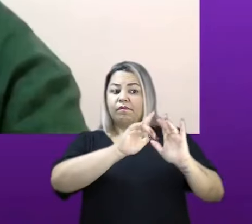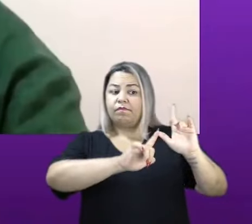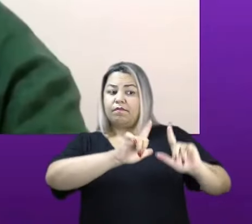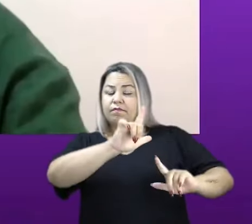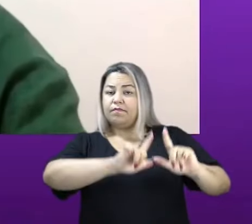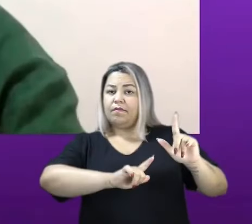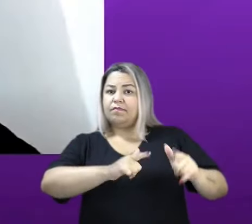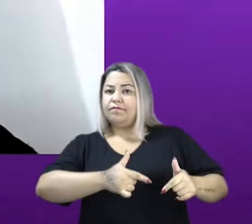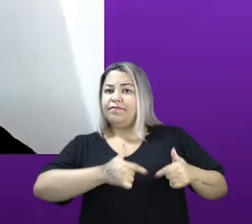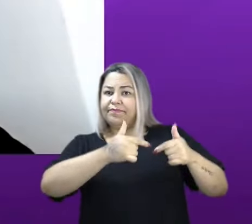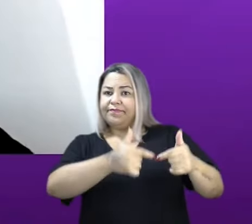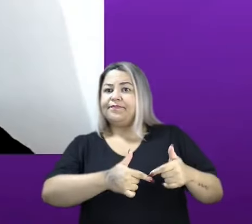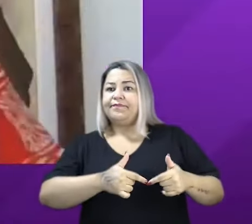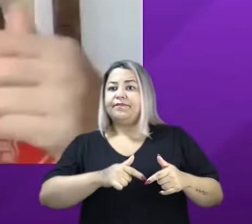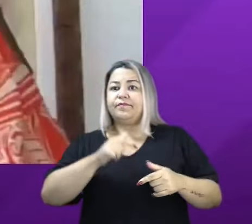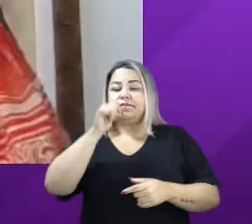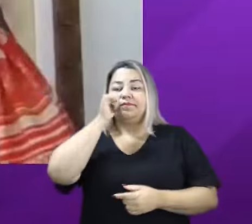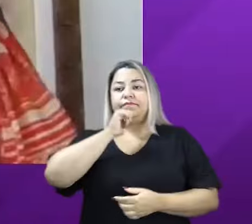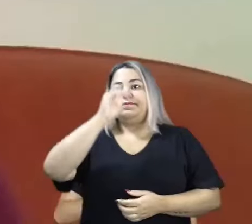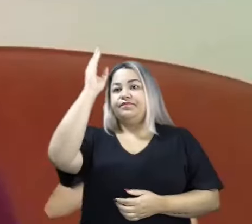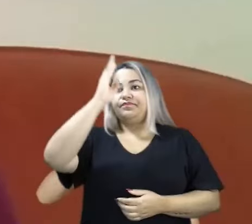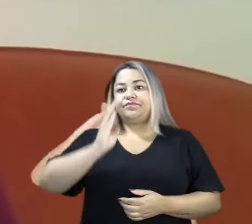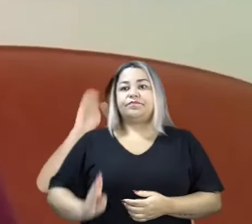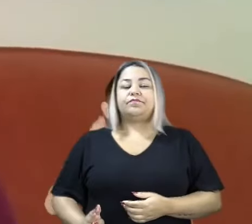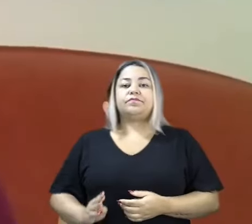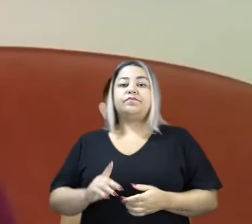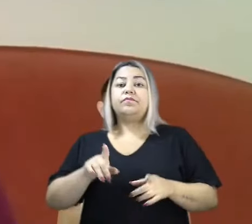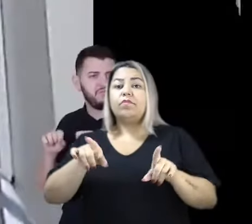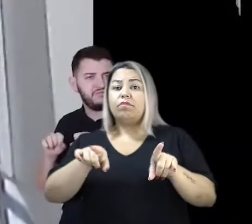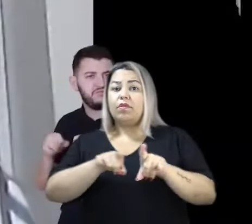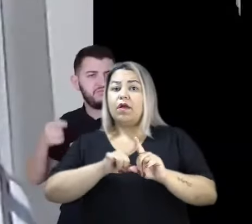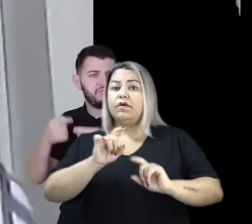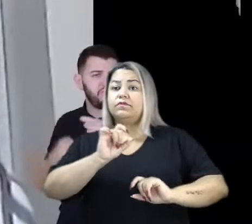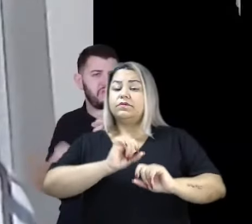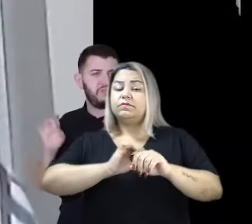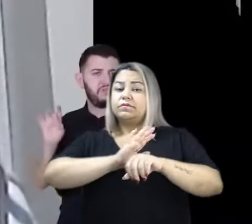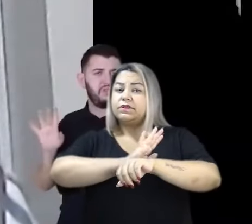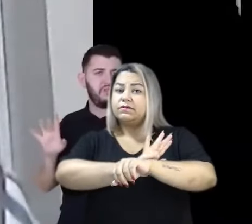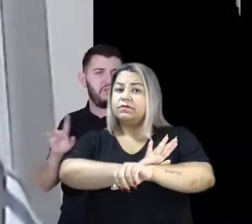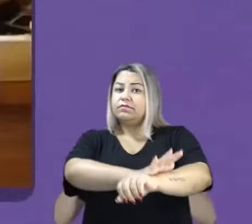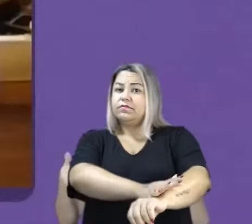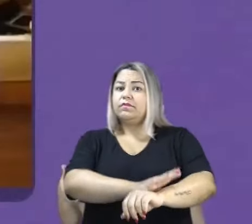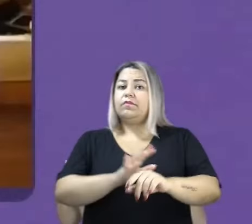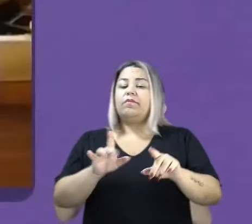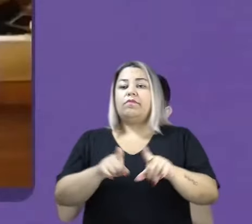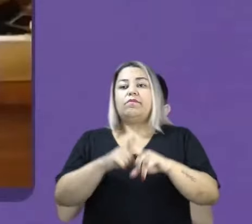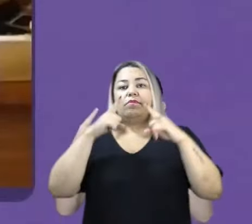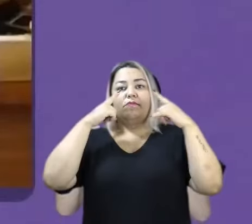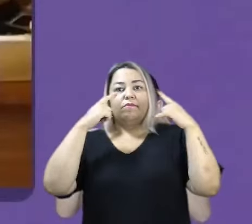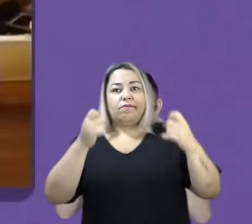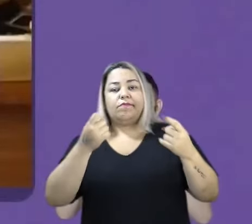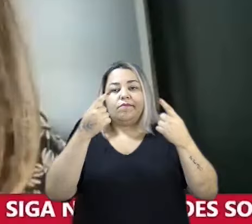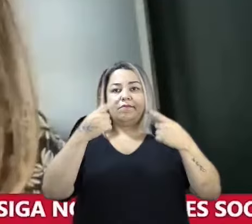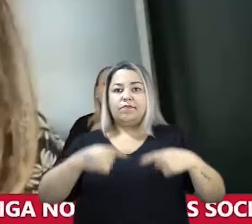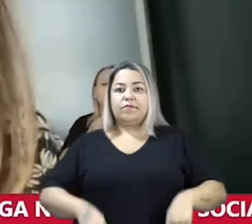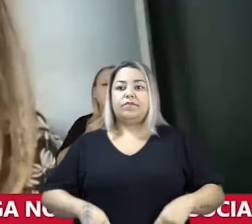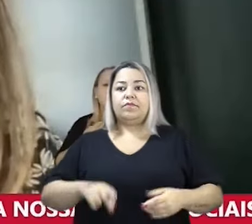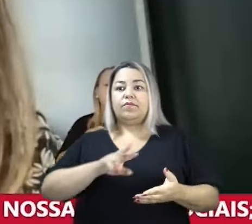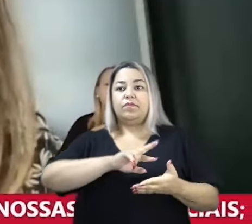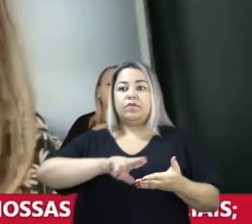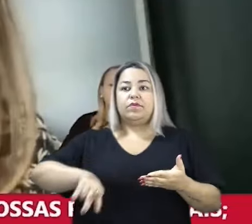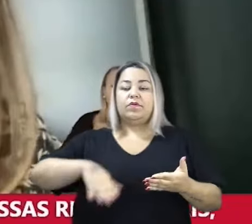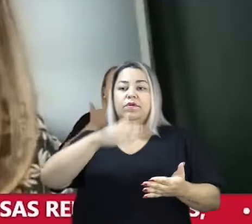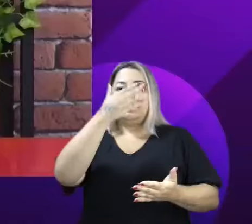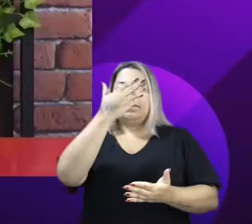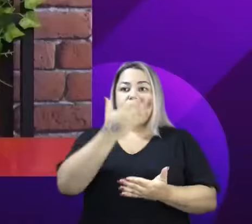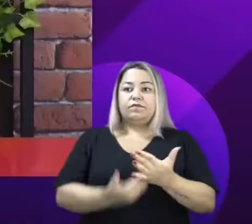encara os desafios das mulheres brasileiras, a misoginia, discriminação, a violência política de gênero, muita perda